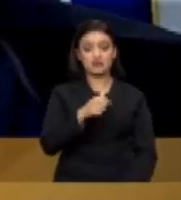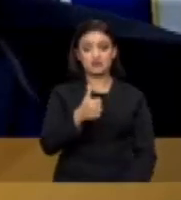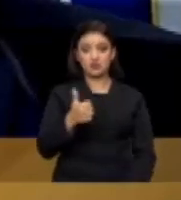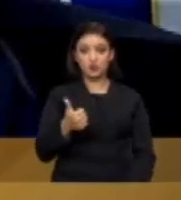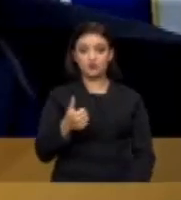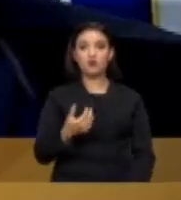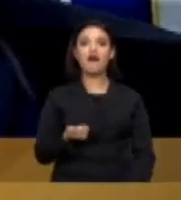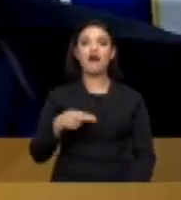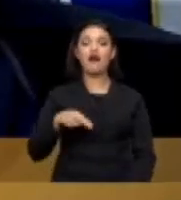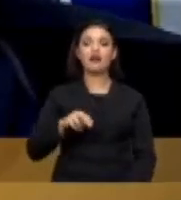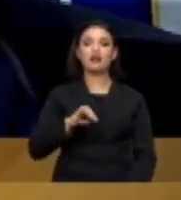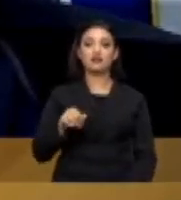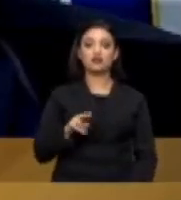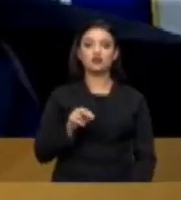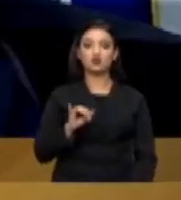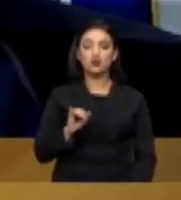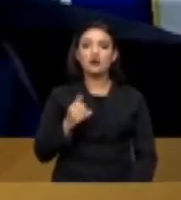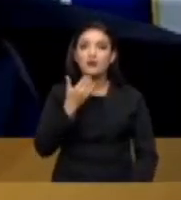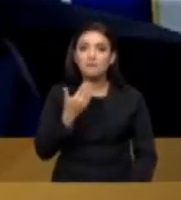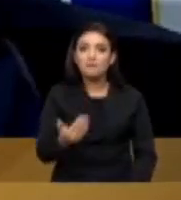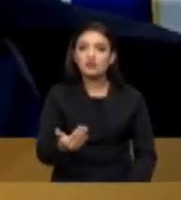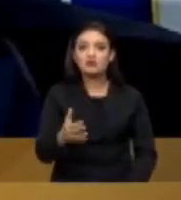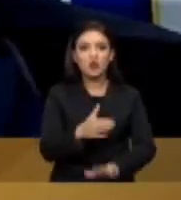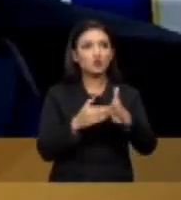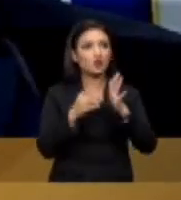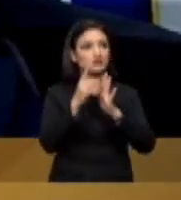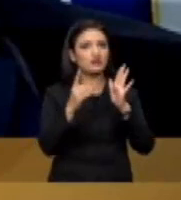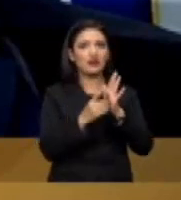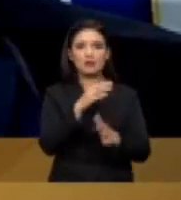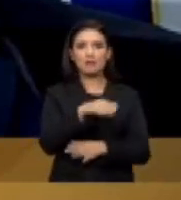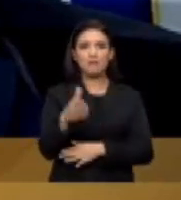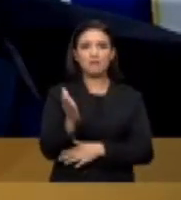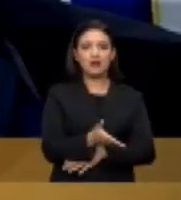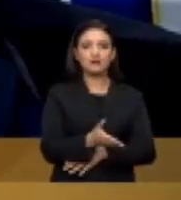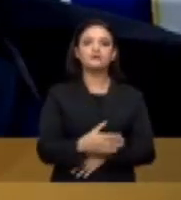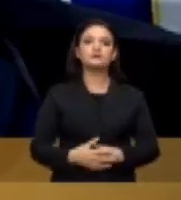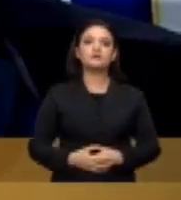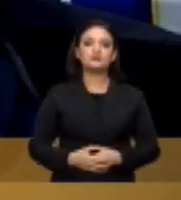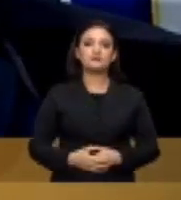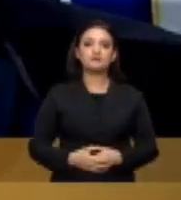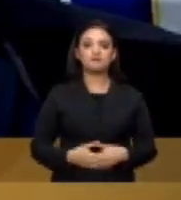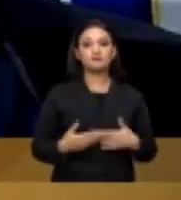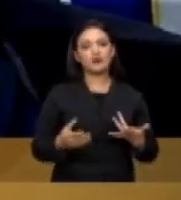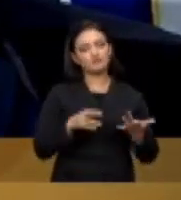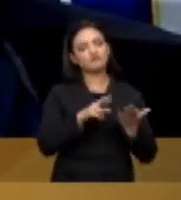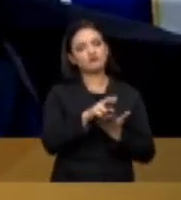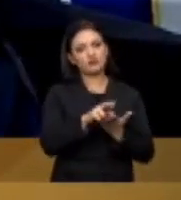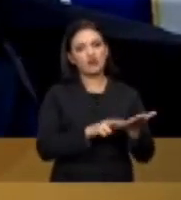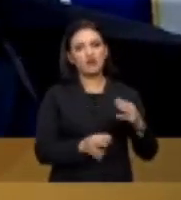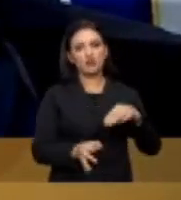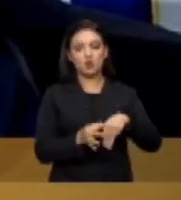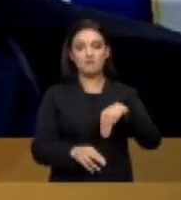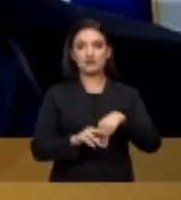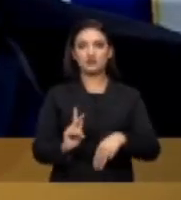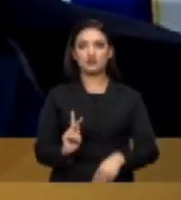requeriu a suspensão dos efeitos de todos os decretos. E tem por relator o ministro Cássio